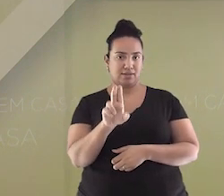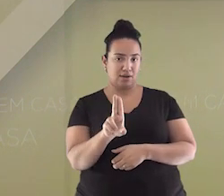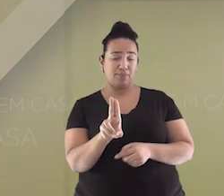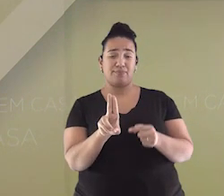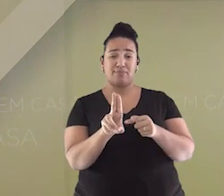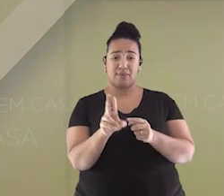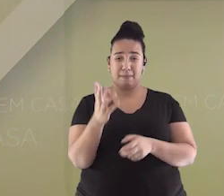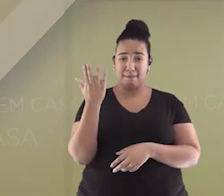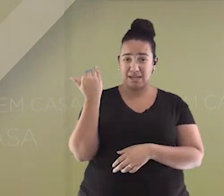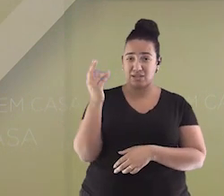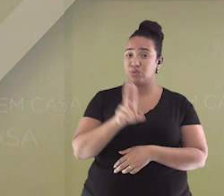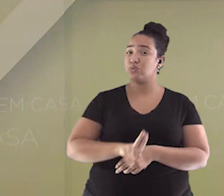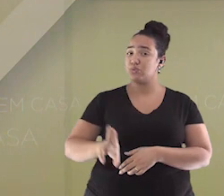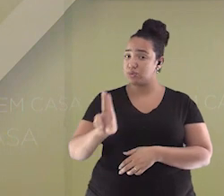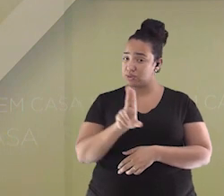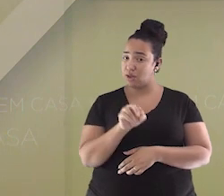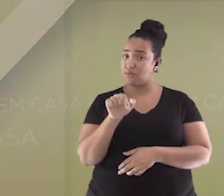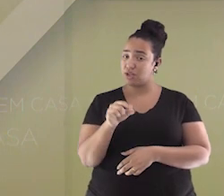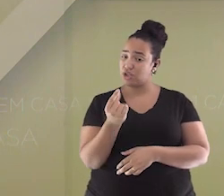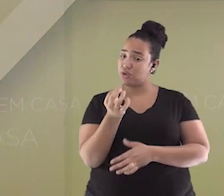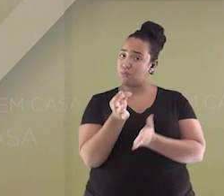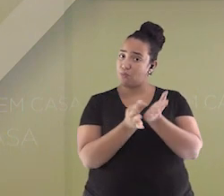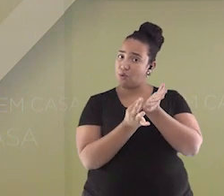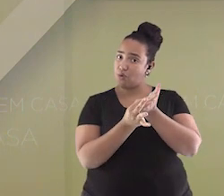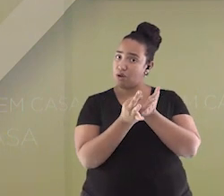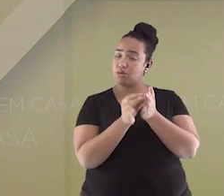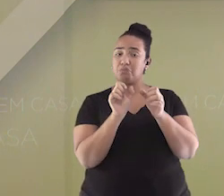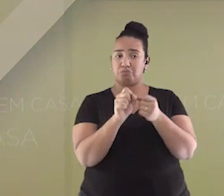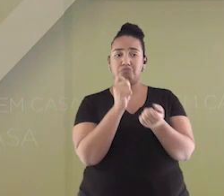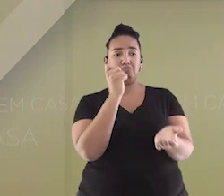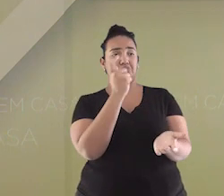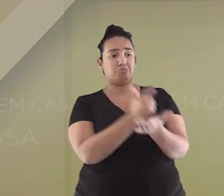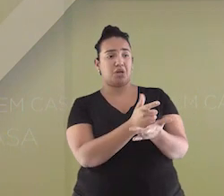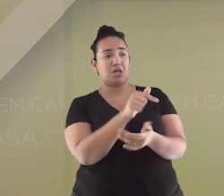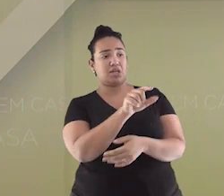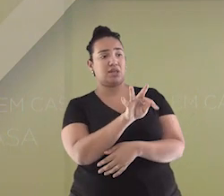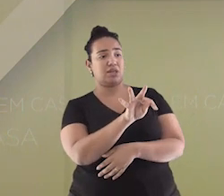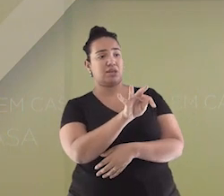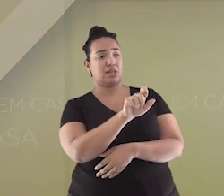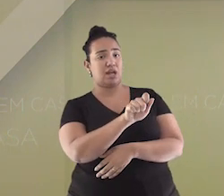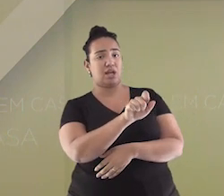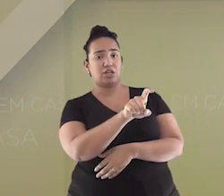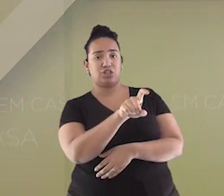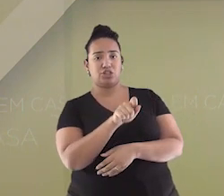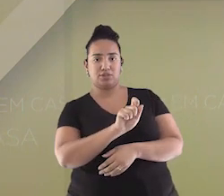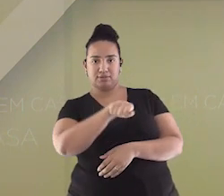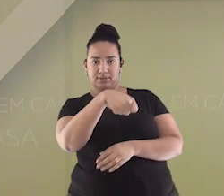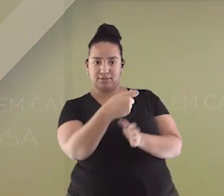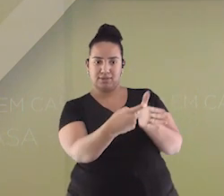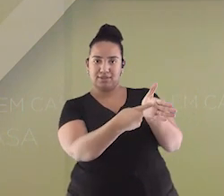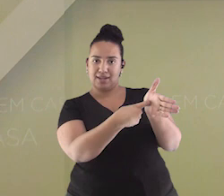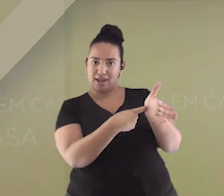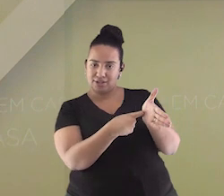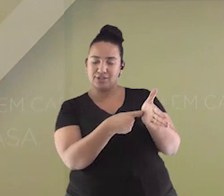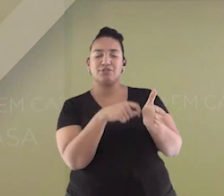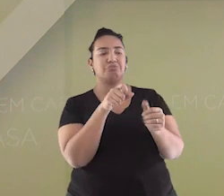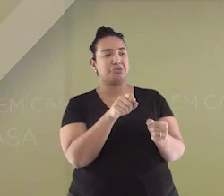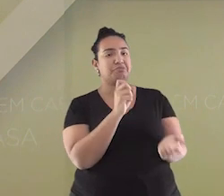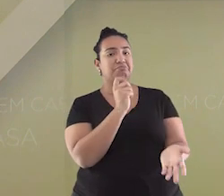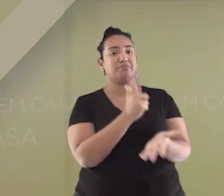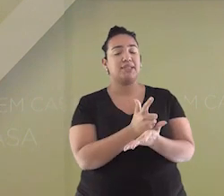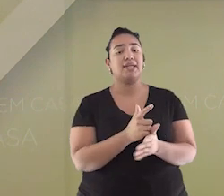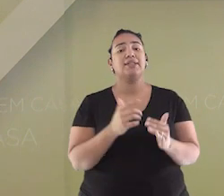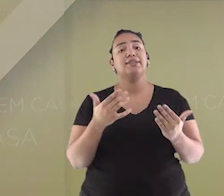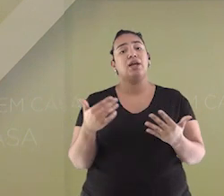utilizado como moeda pela civilização maia, usado para pagar taxas aos líderes maias. E com o tempo,